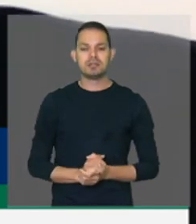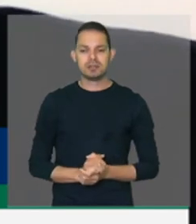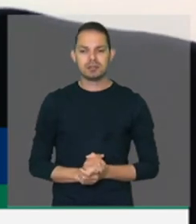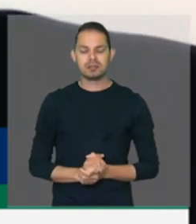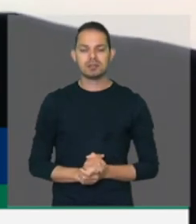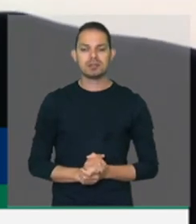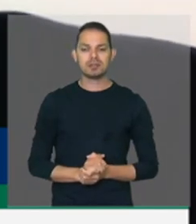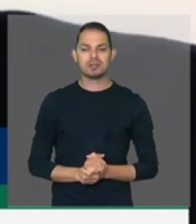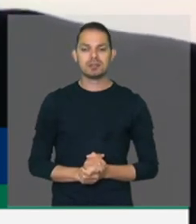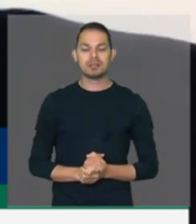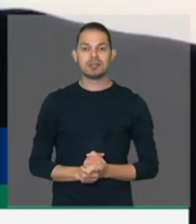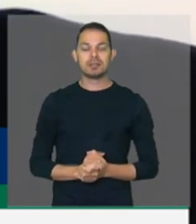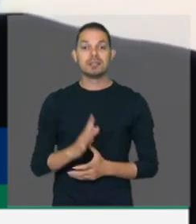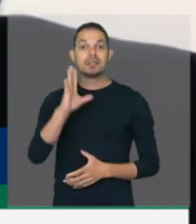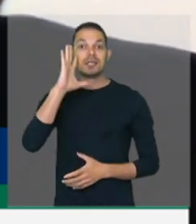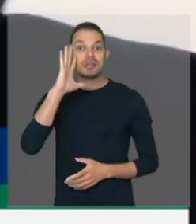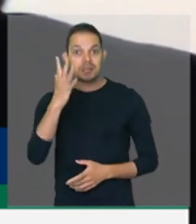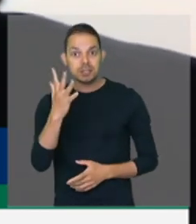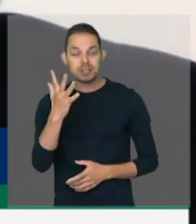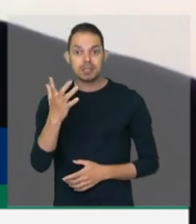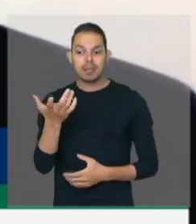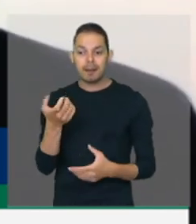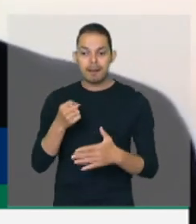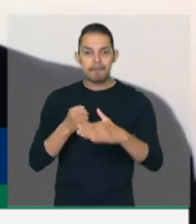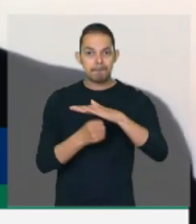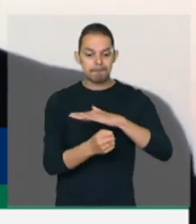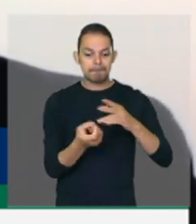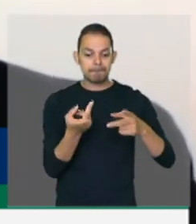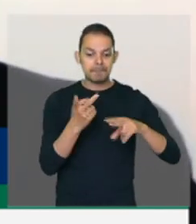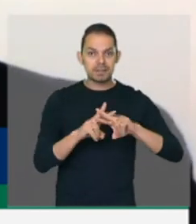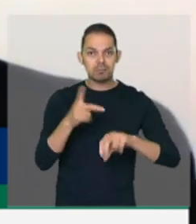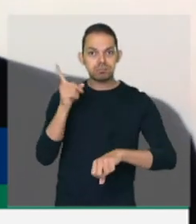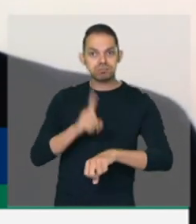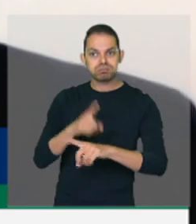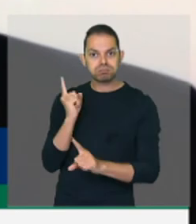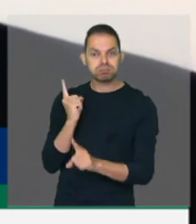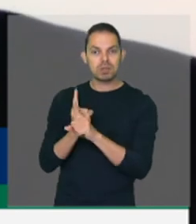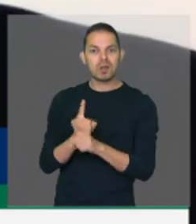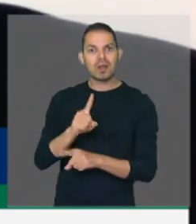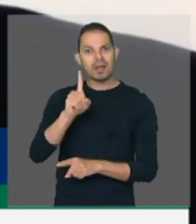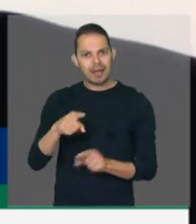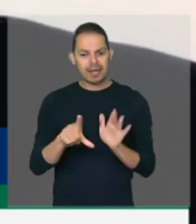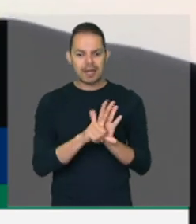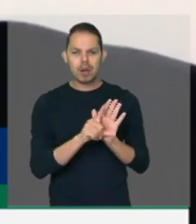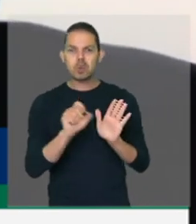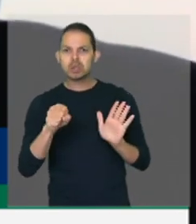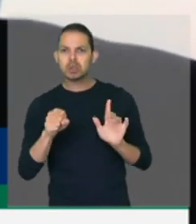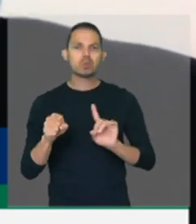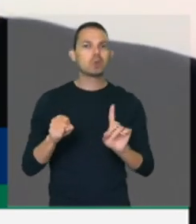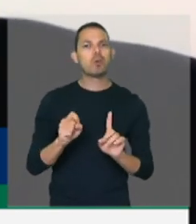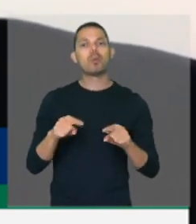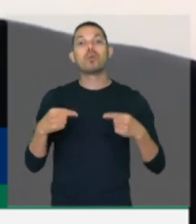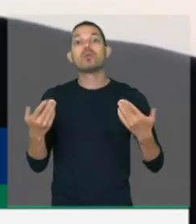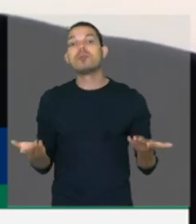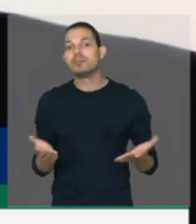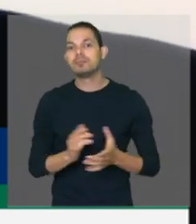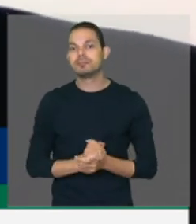delimitar se a prisão em flagrante do deputado federal é ou não legal.